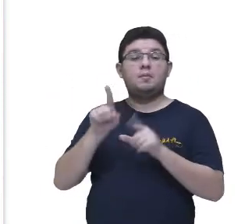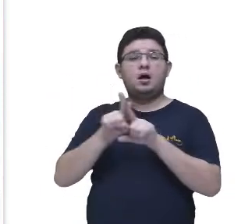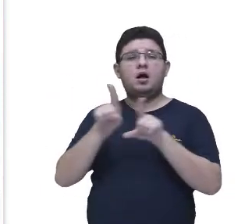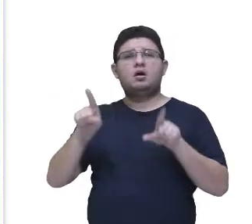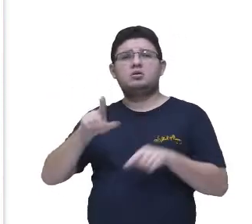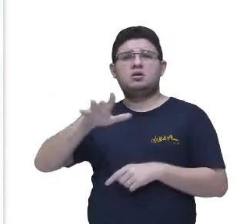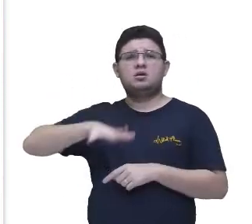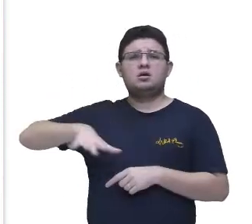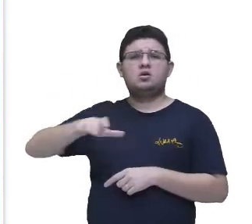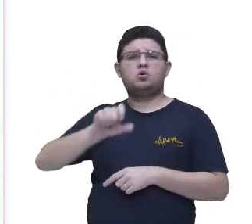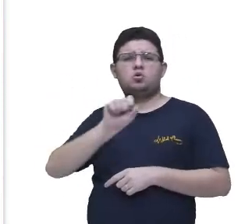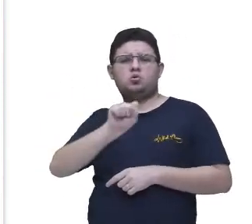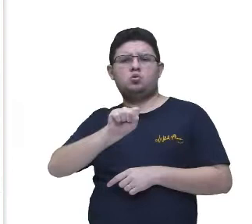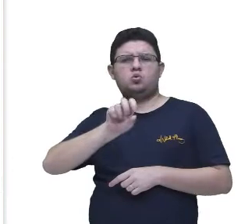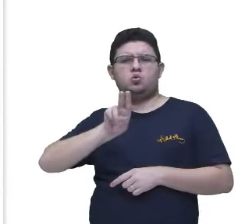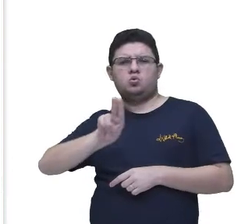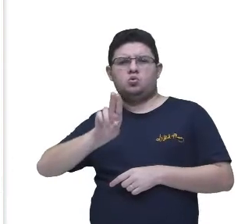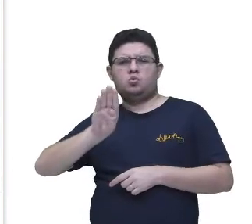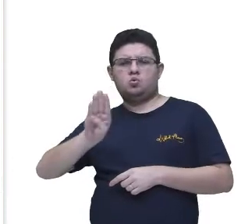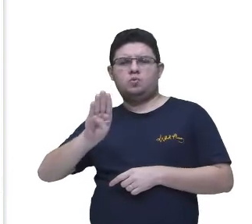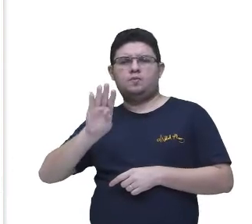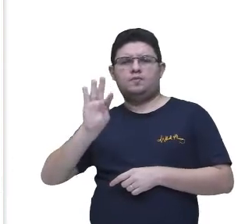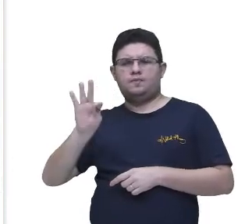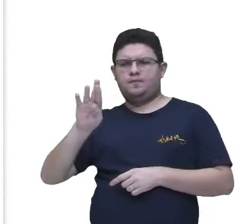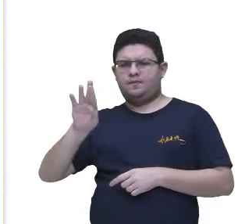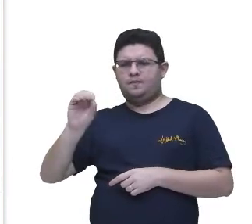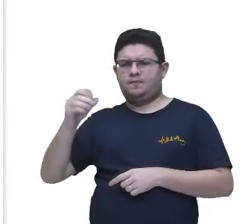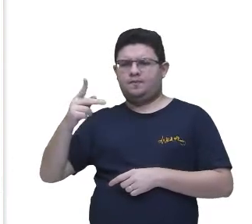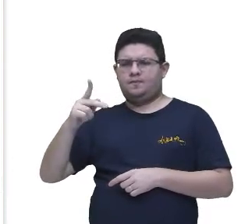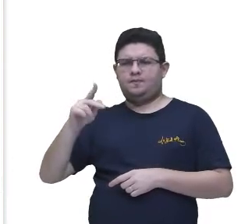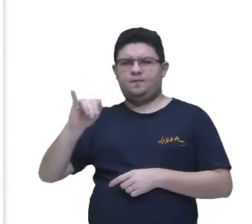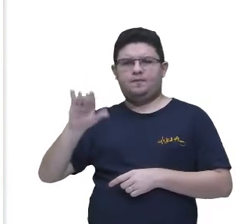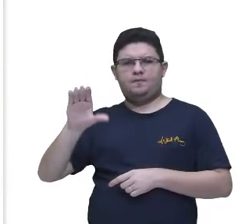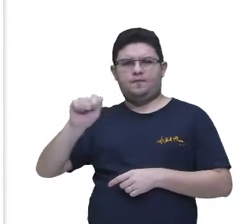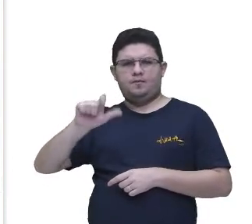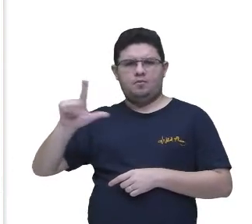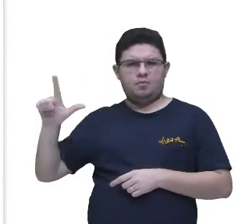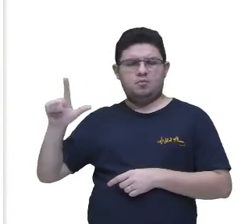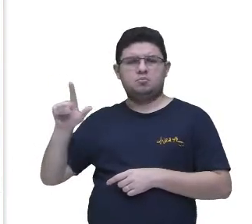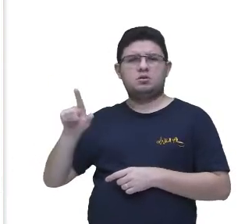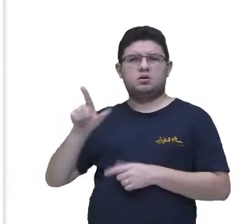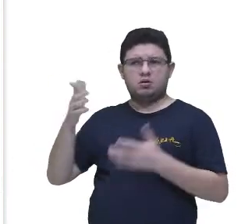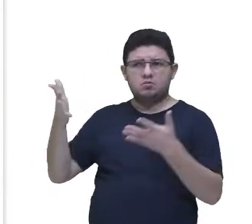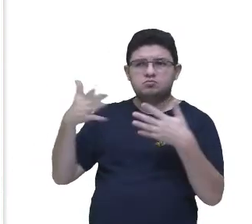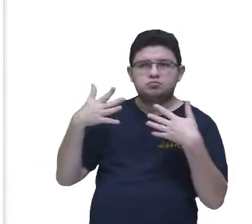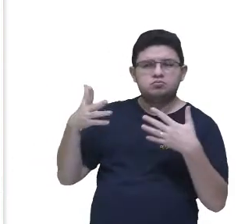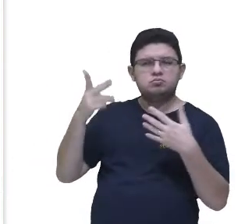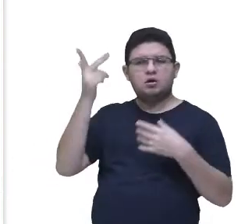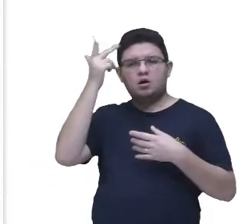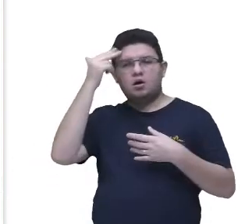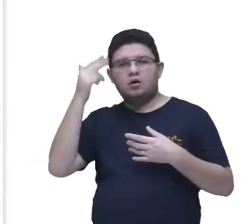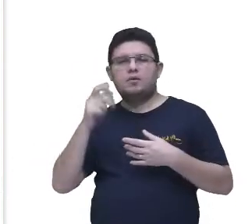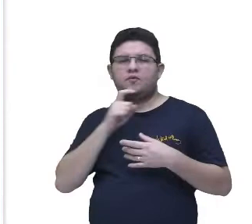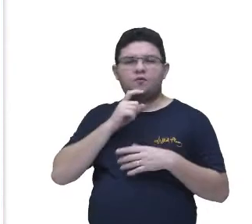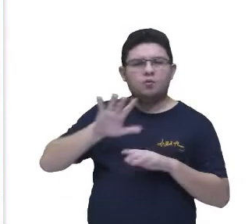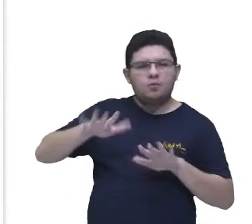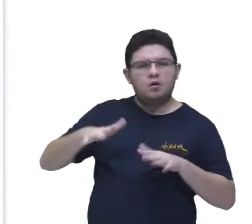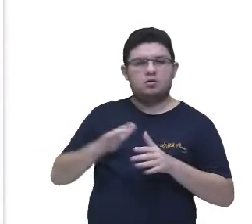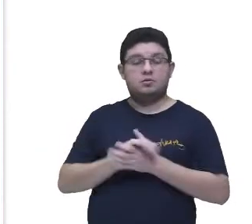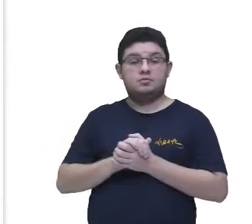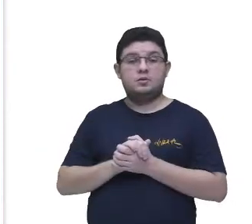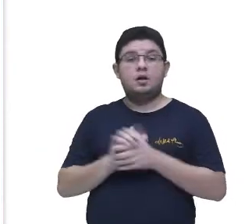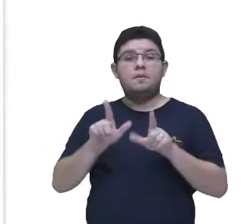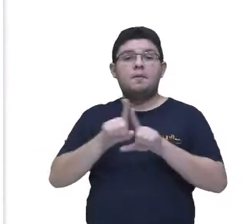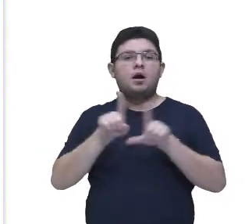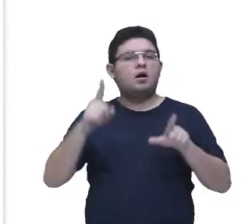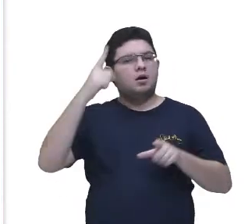lá vai ser mais ameno. Mas será que se tivesse igualmente uma rua arborizada arborizada na cidade de Manaus, que é a cidade ao lado, não